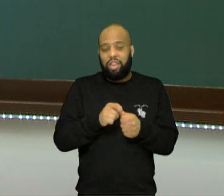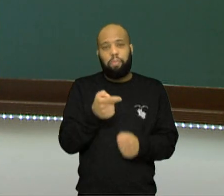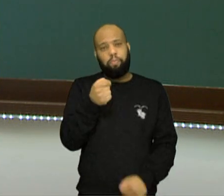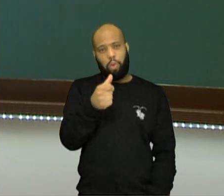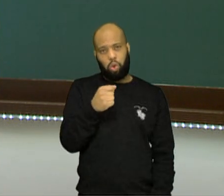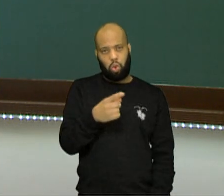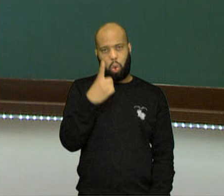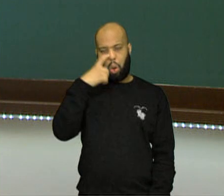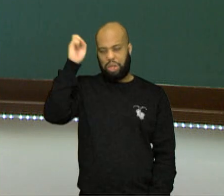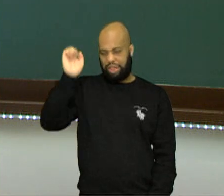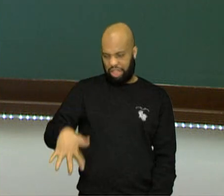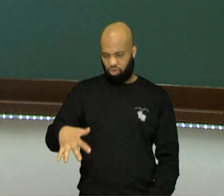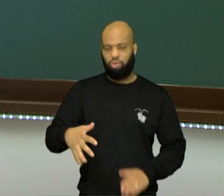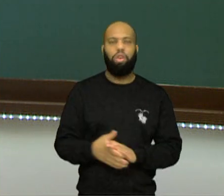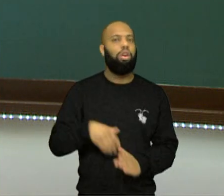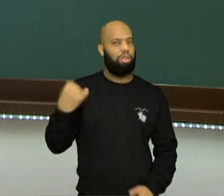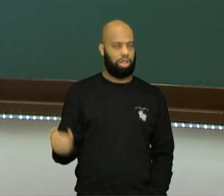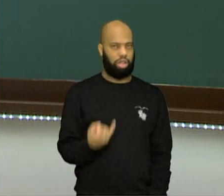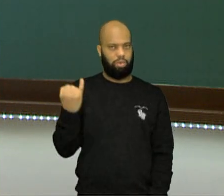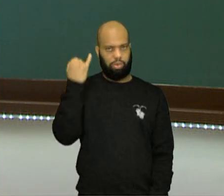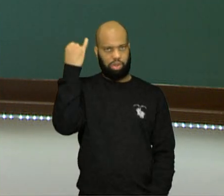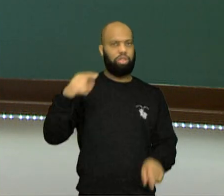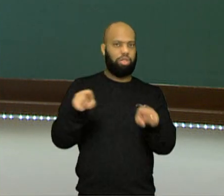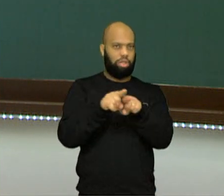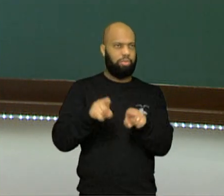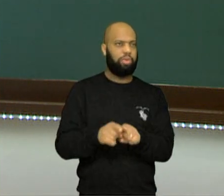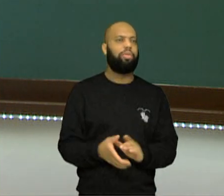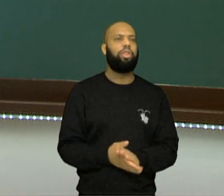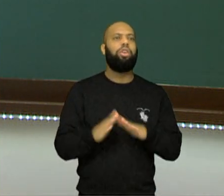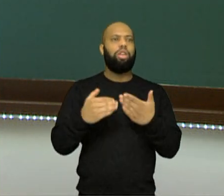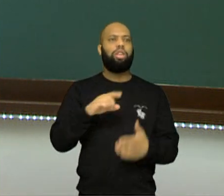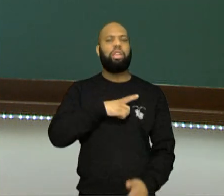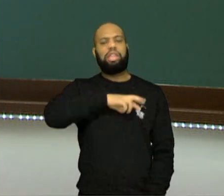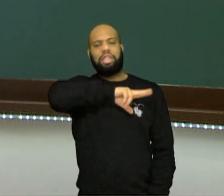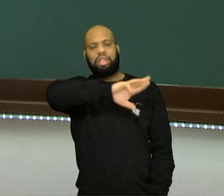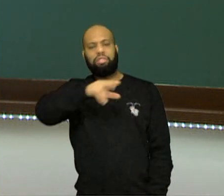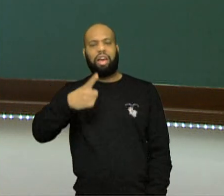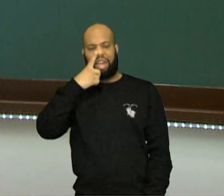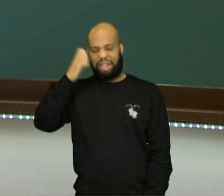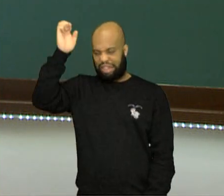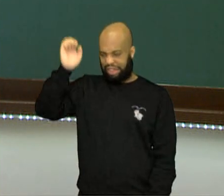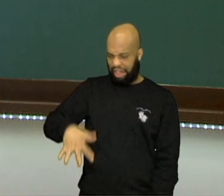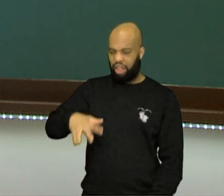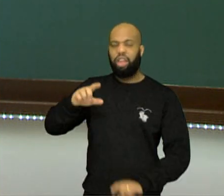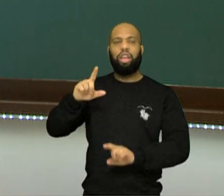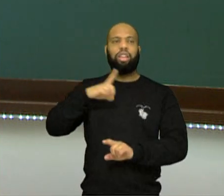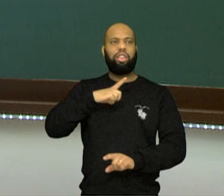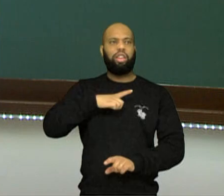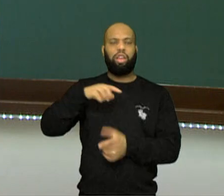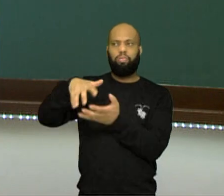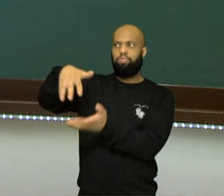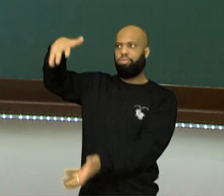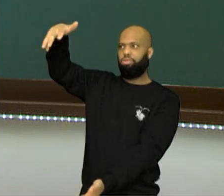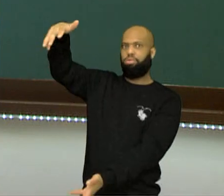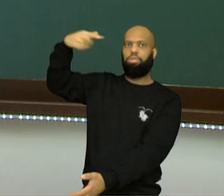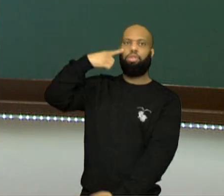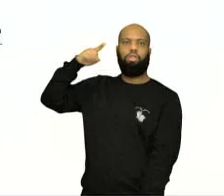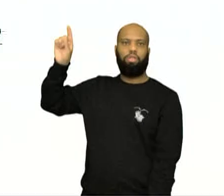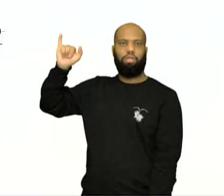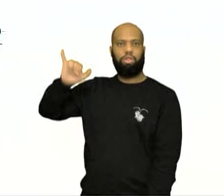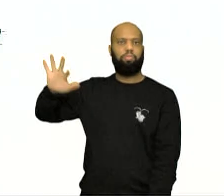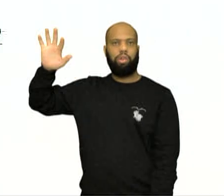importante aí no sentido da conscientização, né? Em muitos locais o lixo é despejado nos chamados lixões, locais